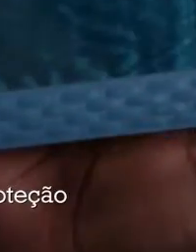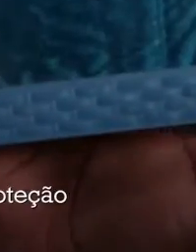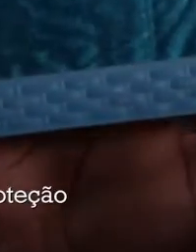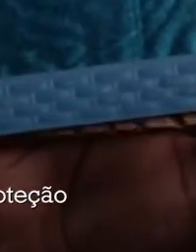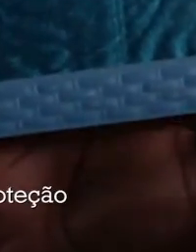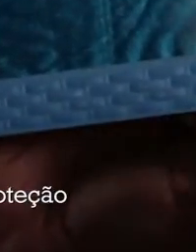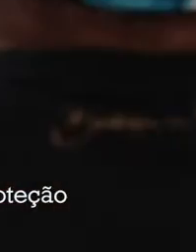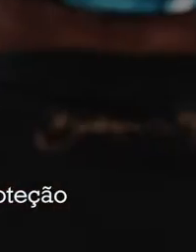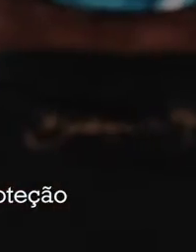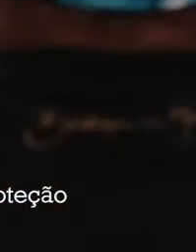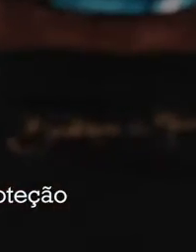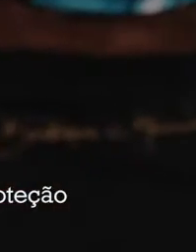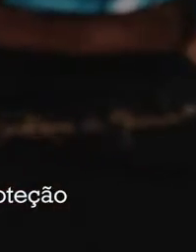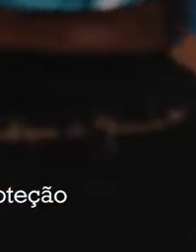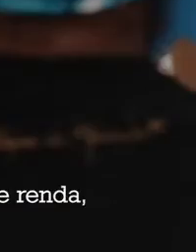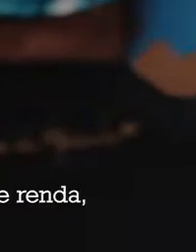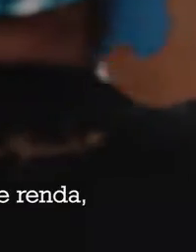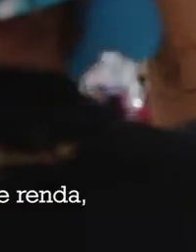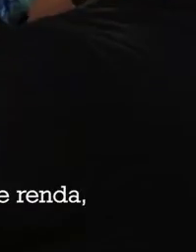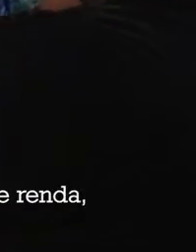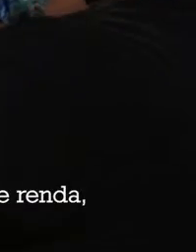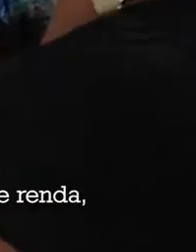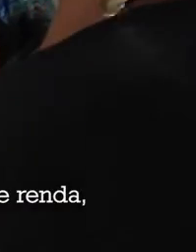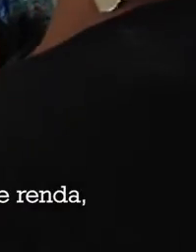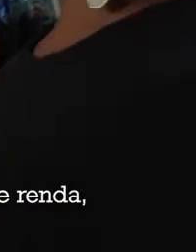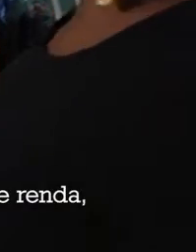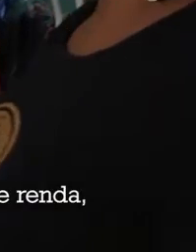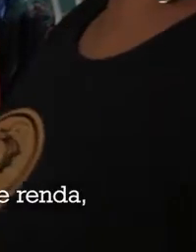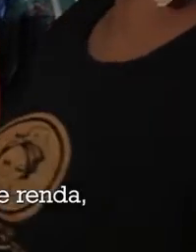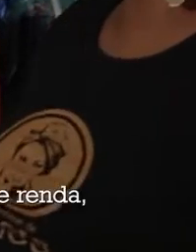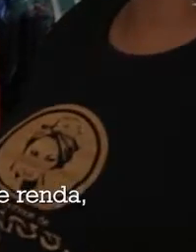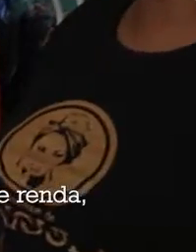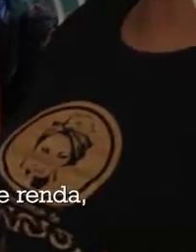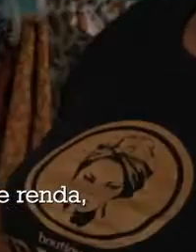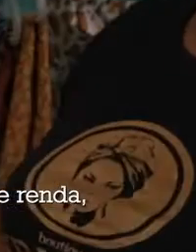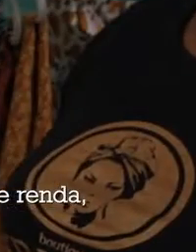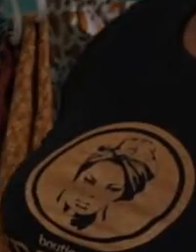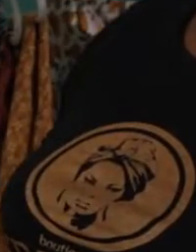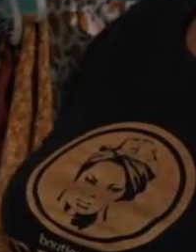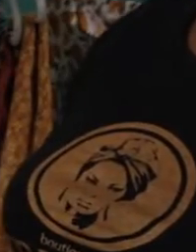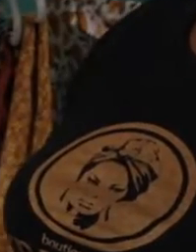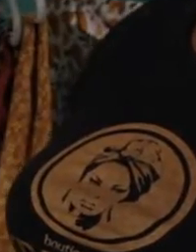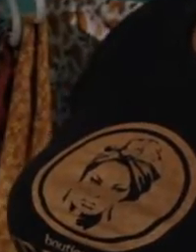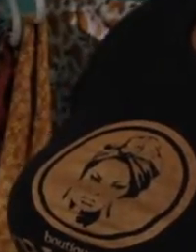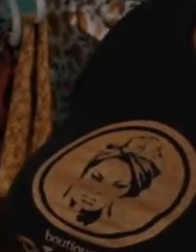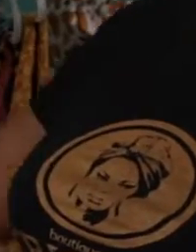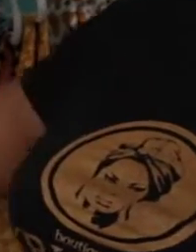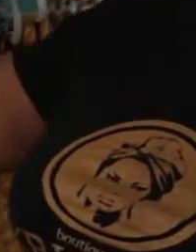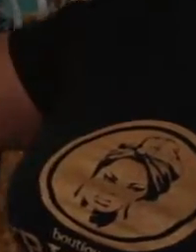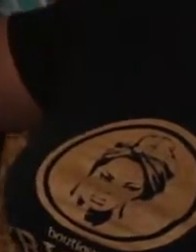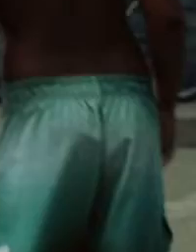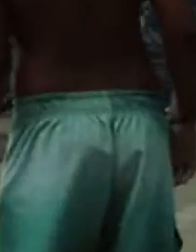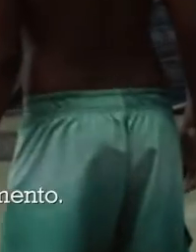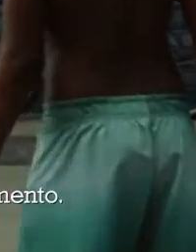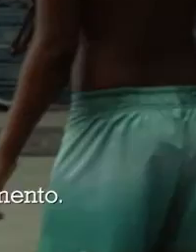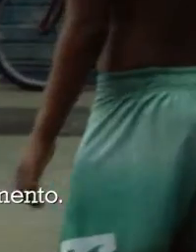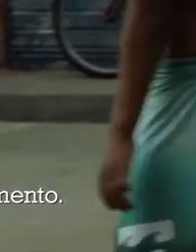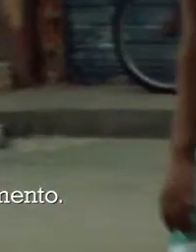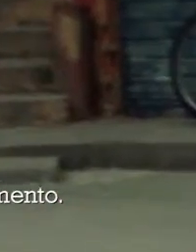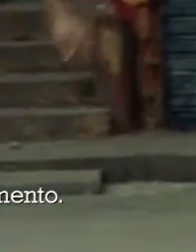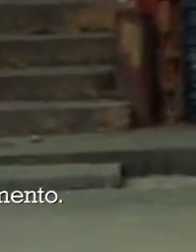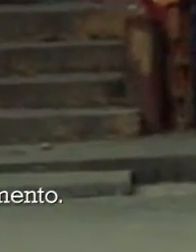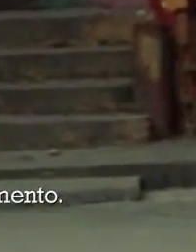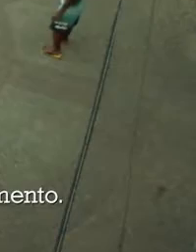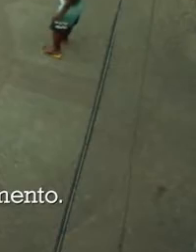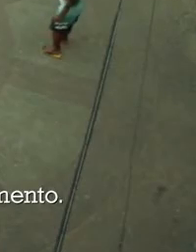de uma política de valorização e proteção para quem quer empreender e gerar emprego e renda, que coloca a inclusão e a